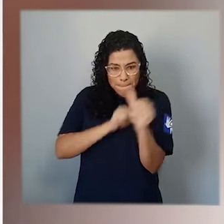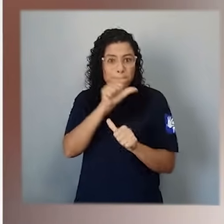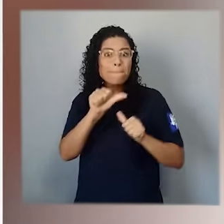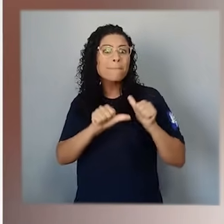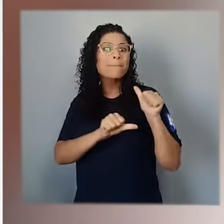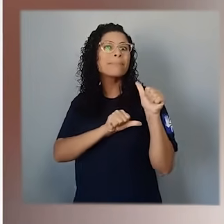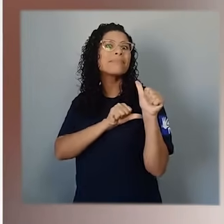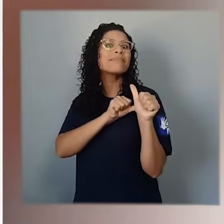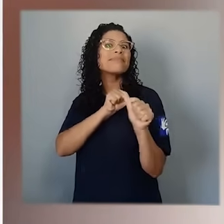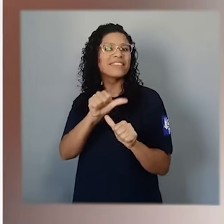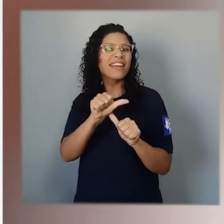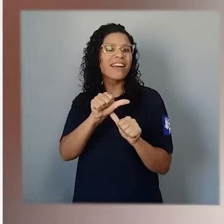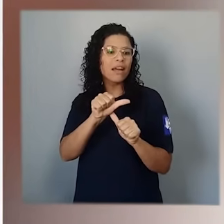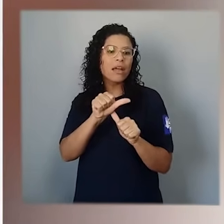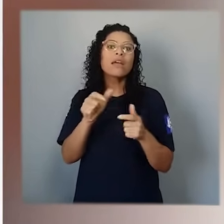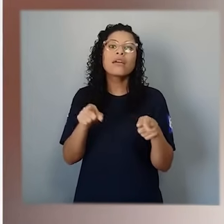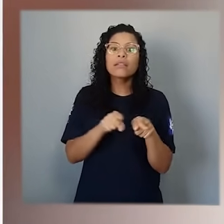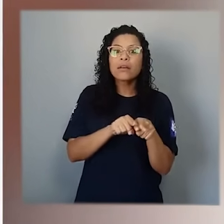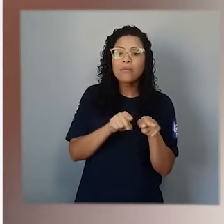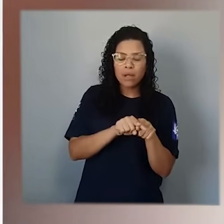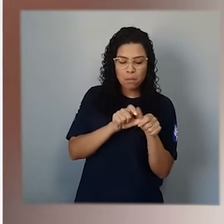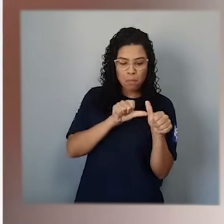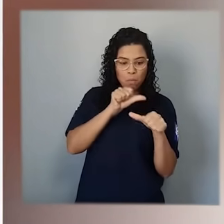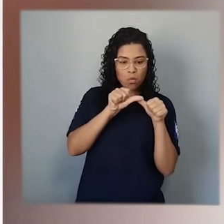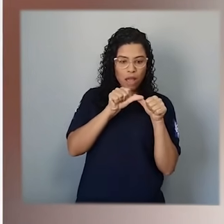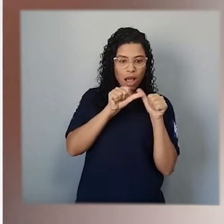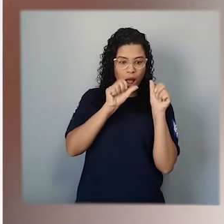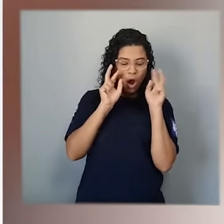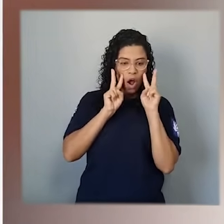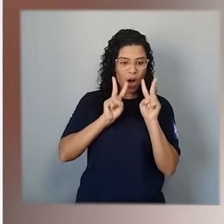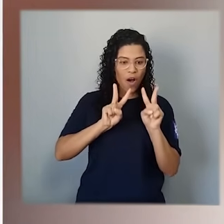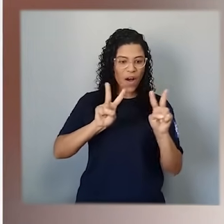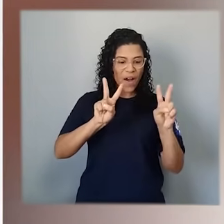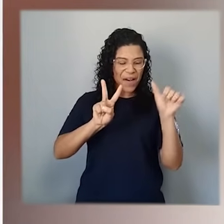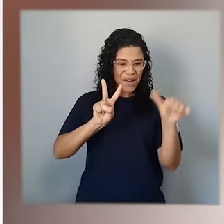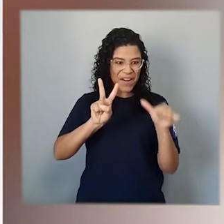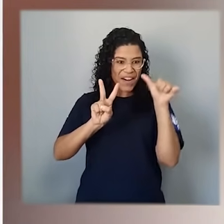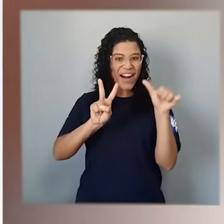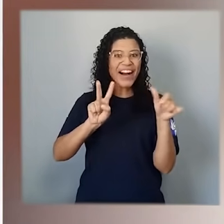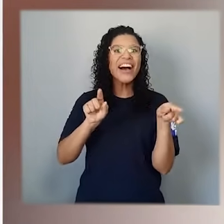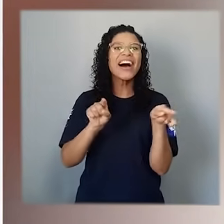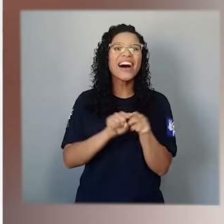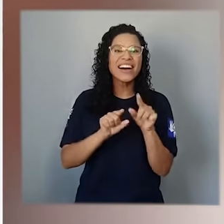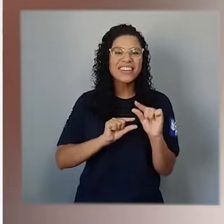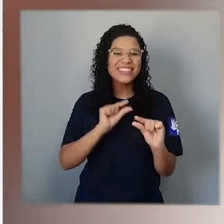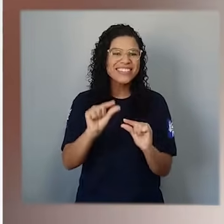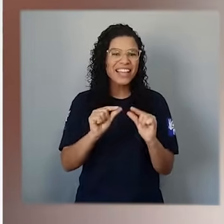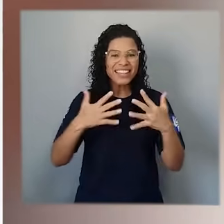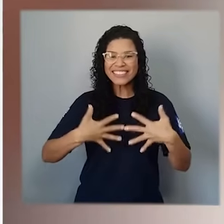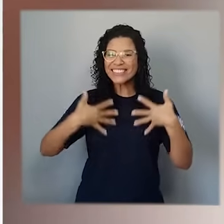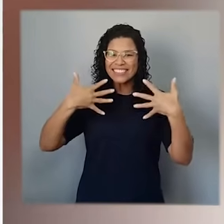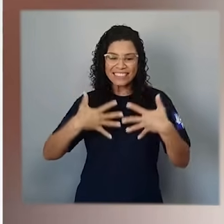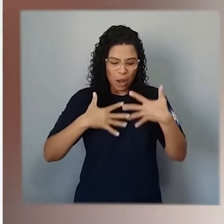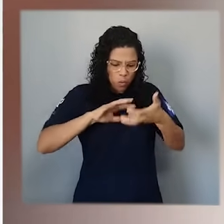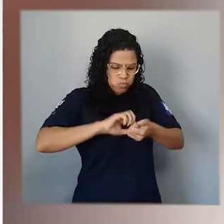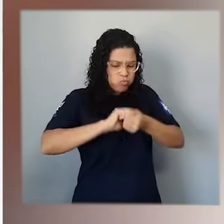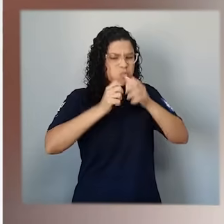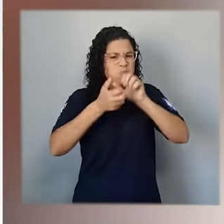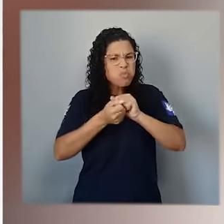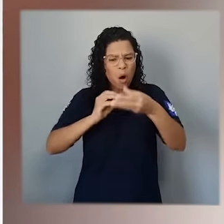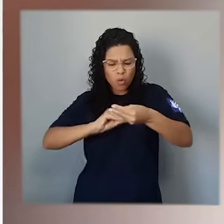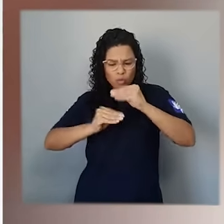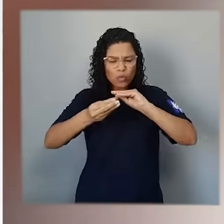e assim transformar também o nosso olhar pouco a pouco. Se divirtam,